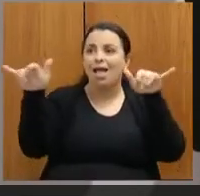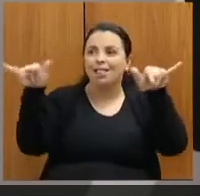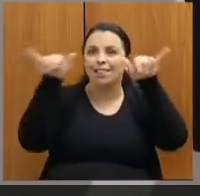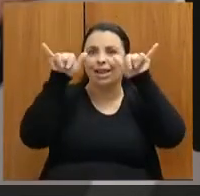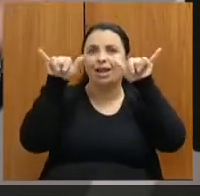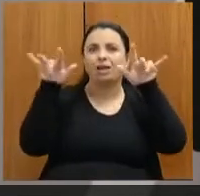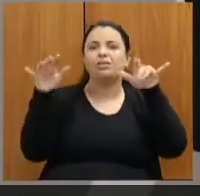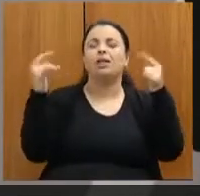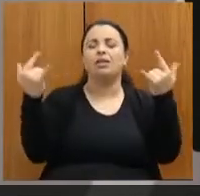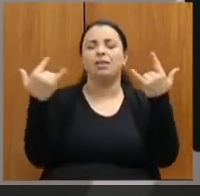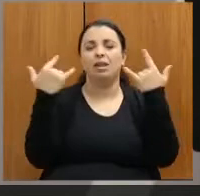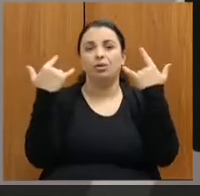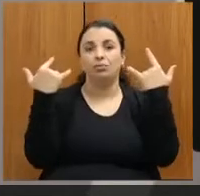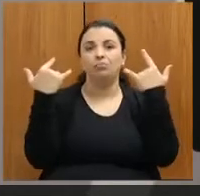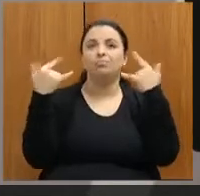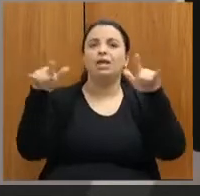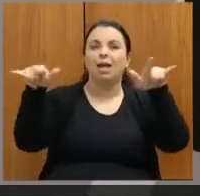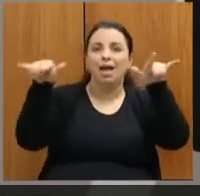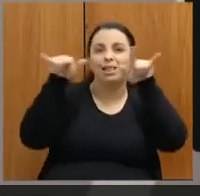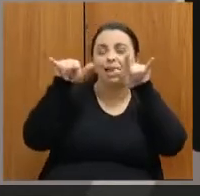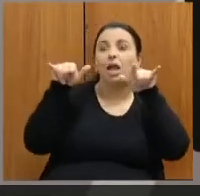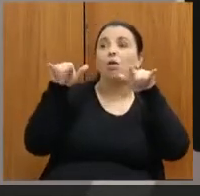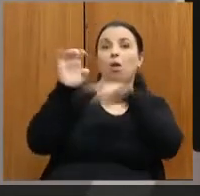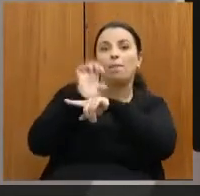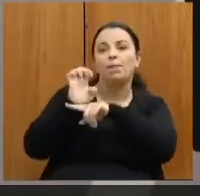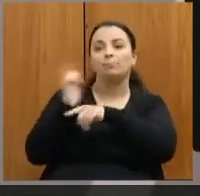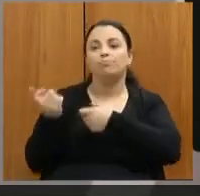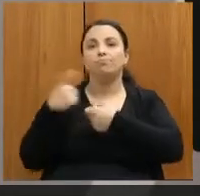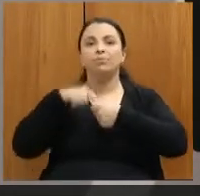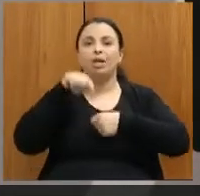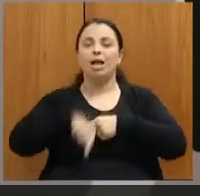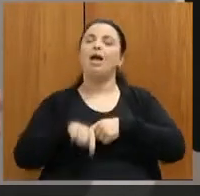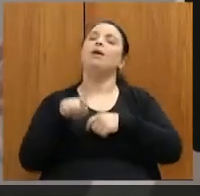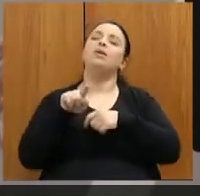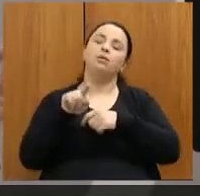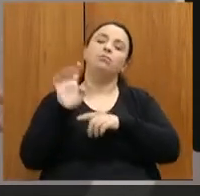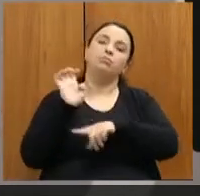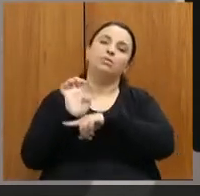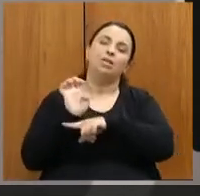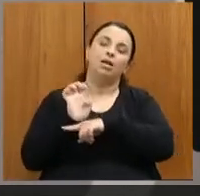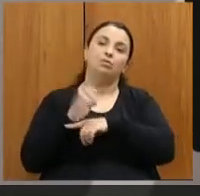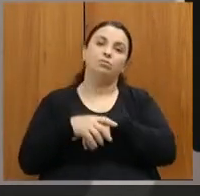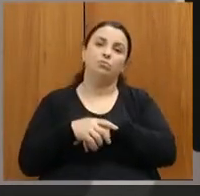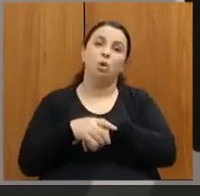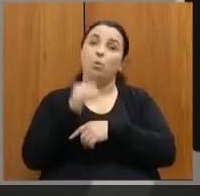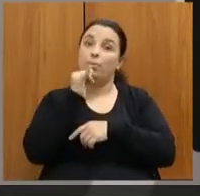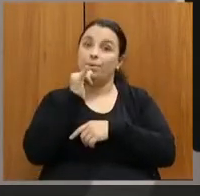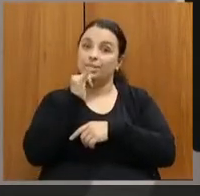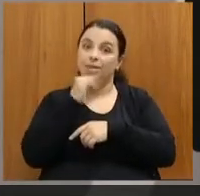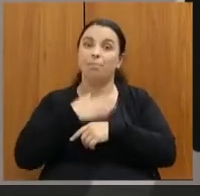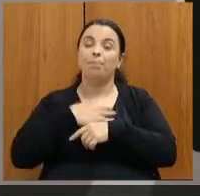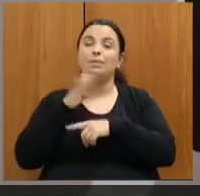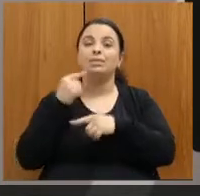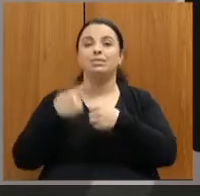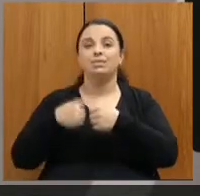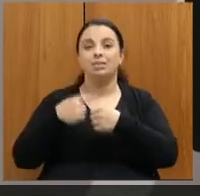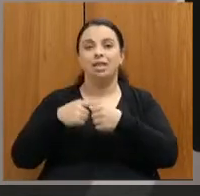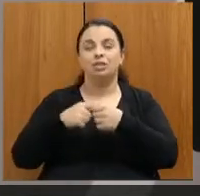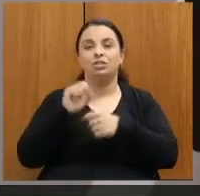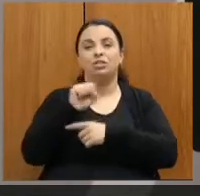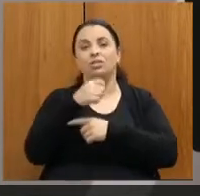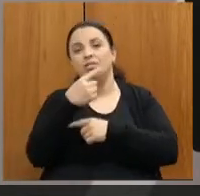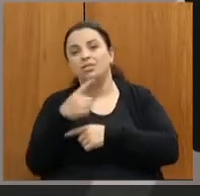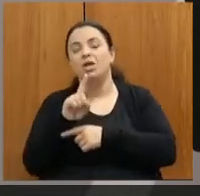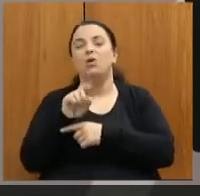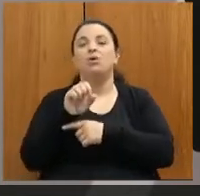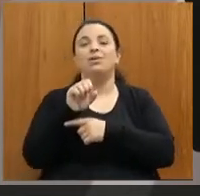empresas para outro estado devido Essa guerra fiscal e o exemplo que eu falei a minha cidade São Sebastião do Paraíso nós atraímos empresas